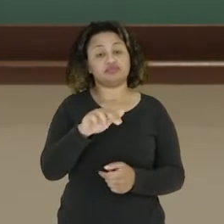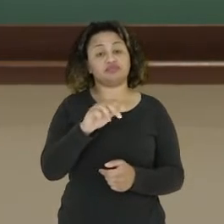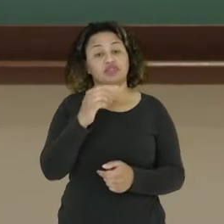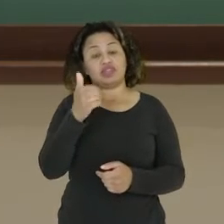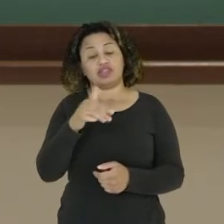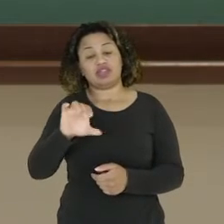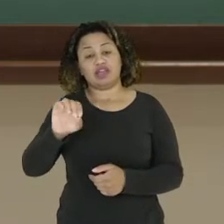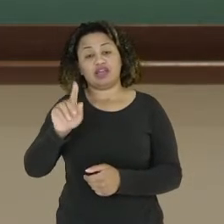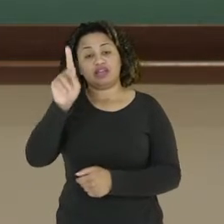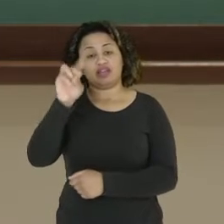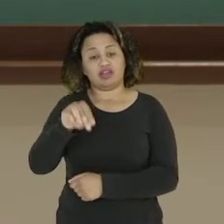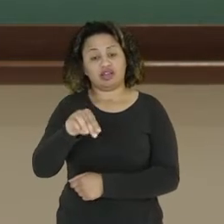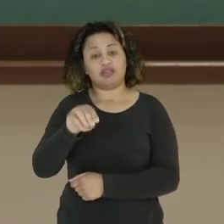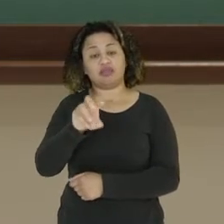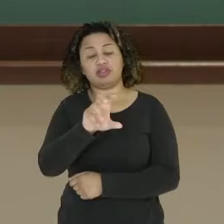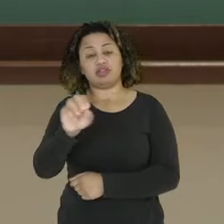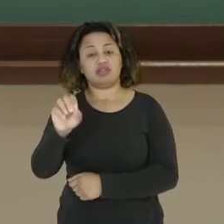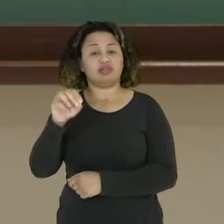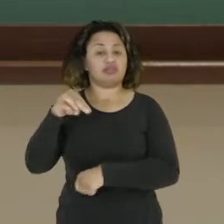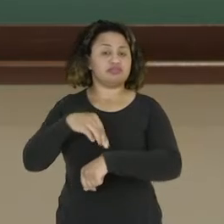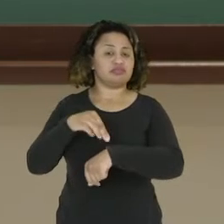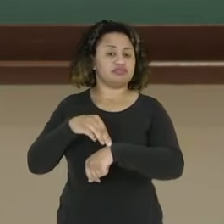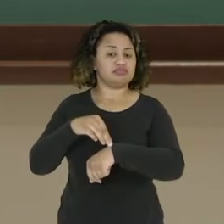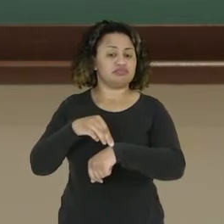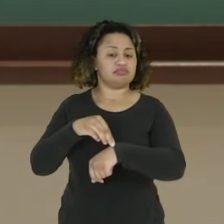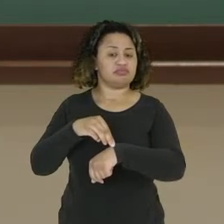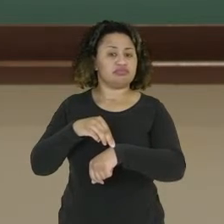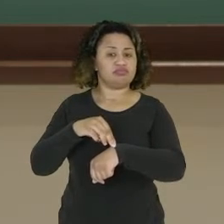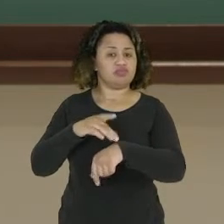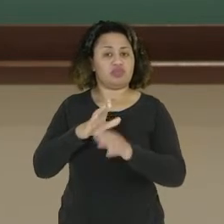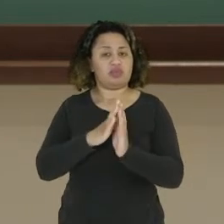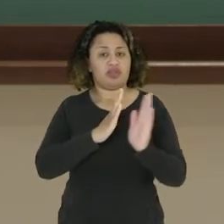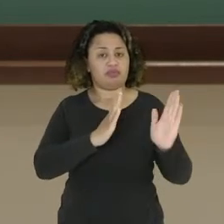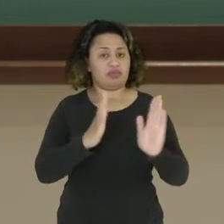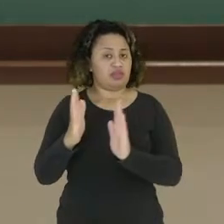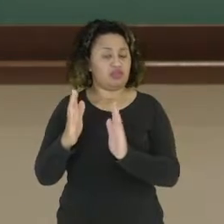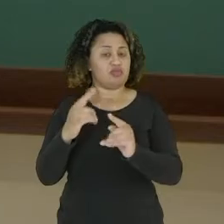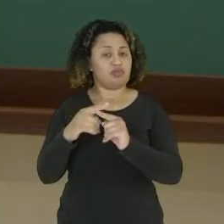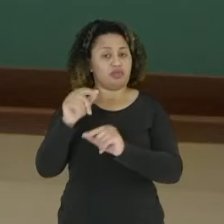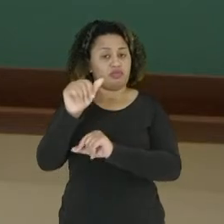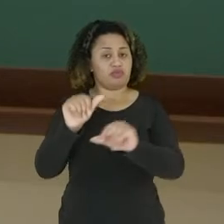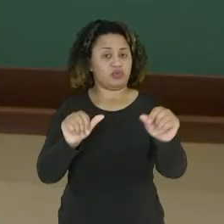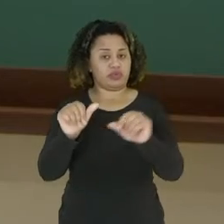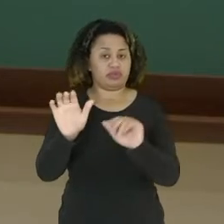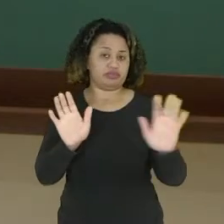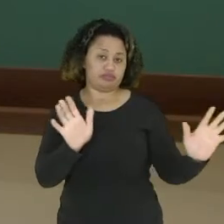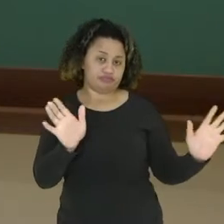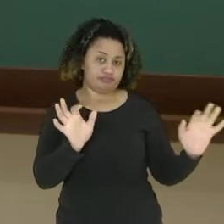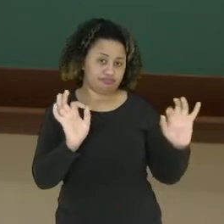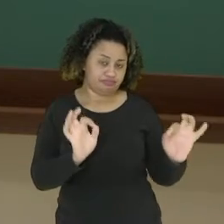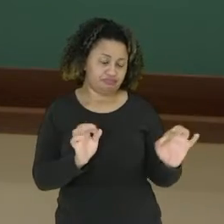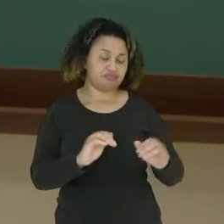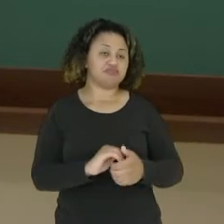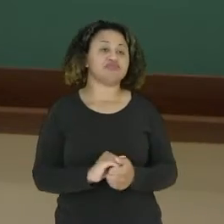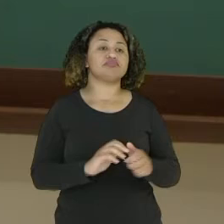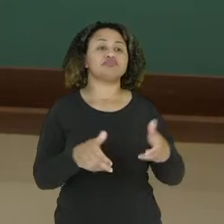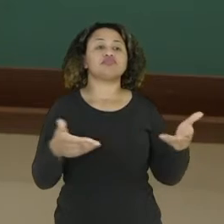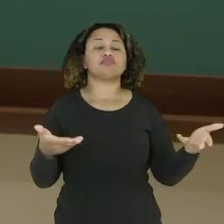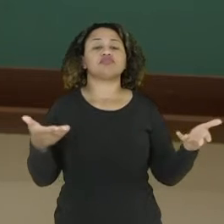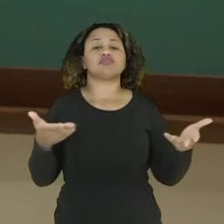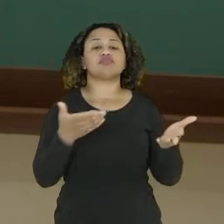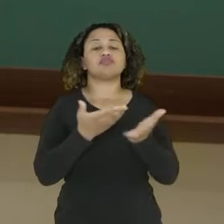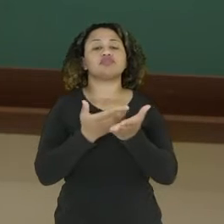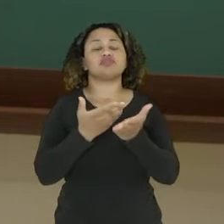minutos. Isso não é periódico, não tem período, porque você está mudando. Beleza? Então, assim, nós vamos estudar a ideia da